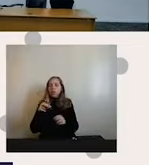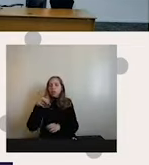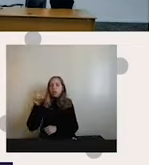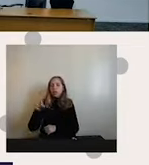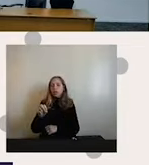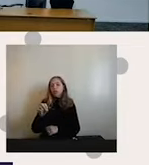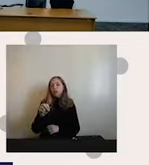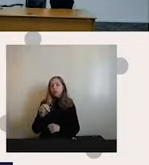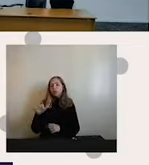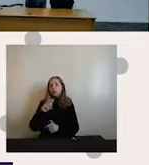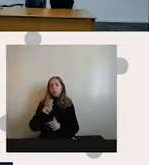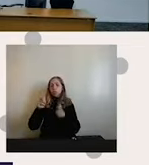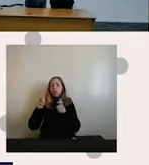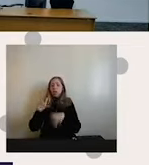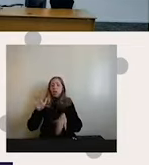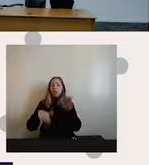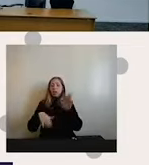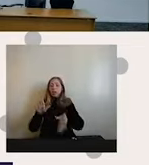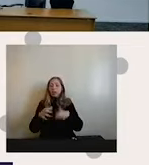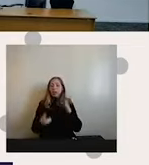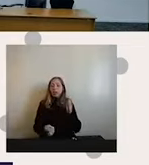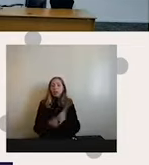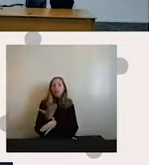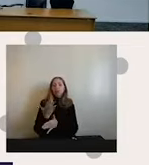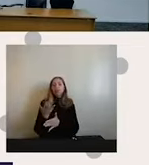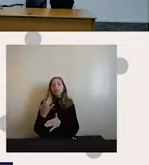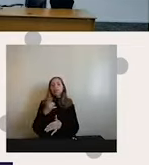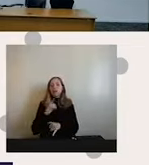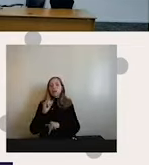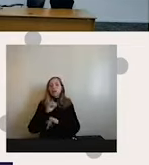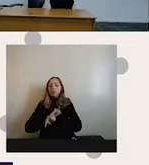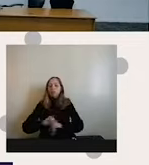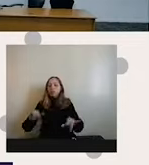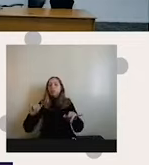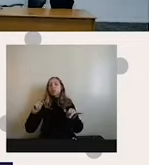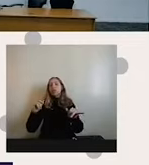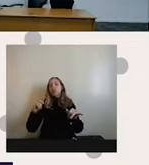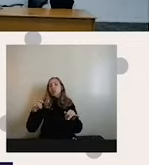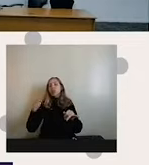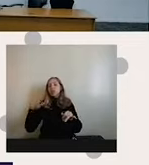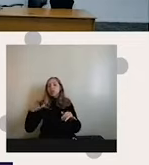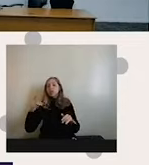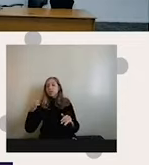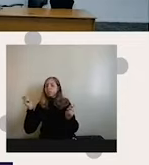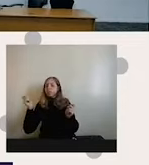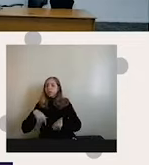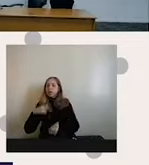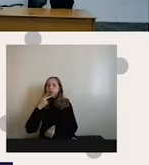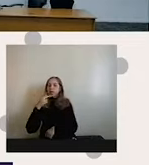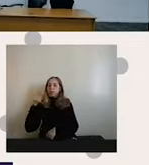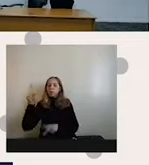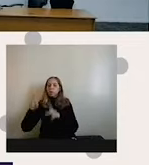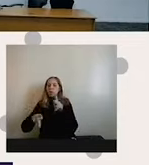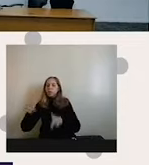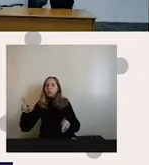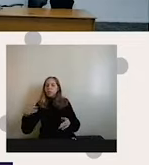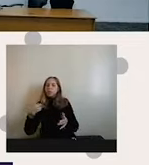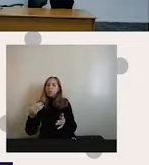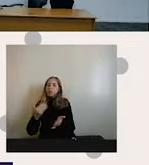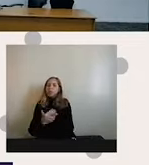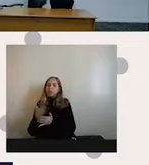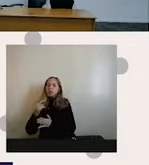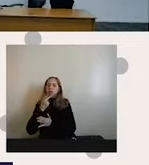quando tem uma campanha pelos meios de comunicação, as pessoas começam a falar, não, pode ser que tenha alguma coisa a ver com